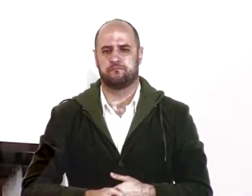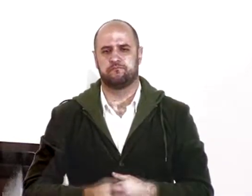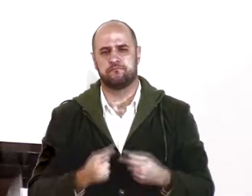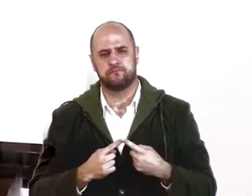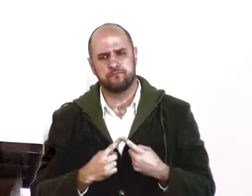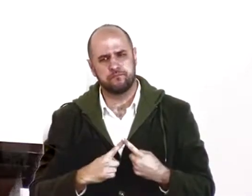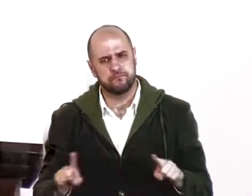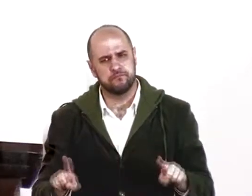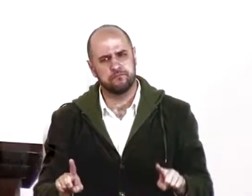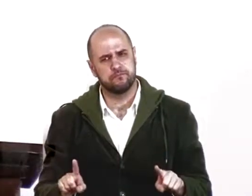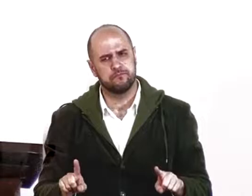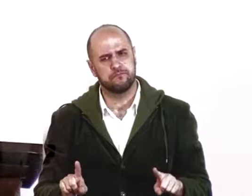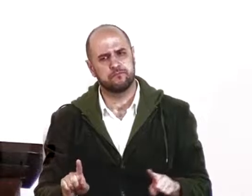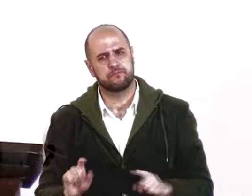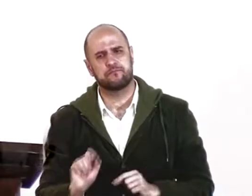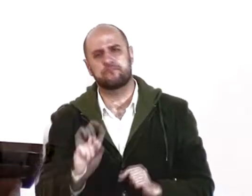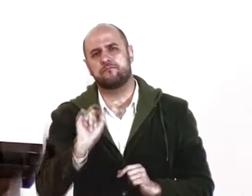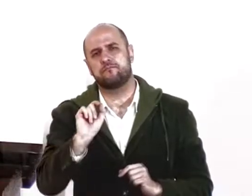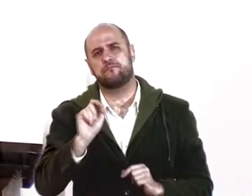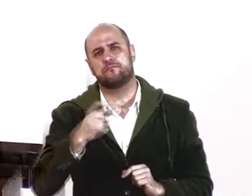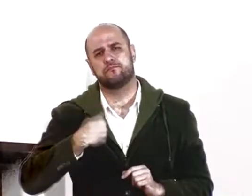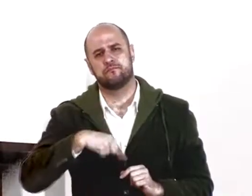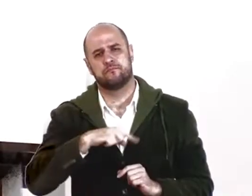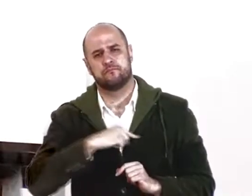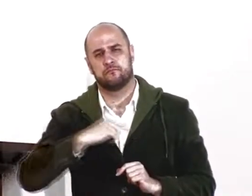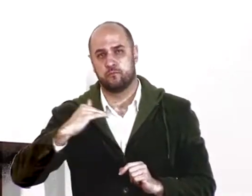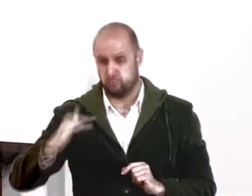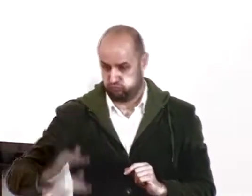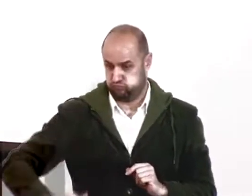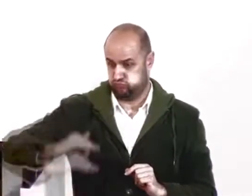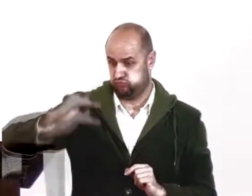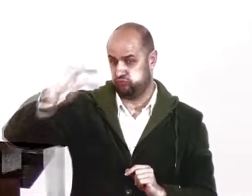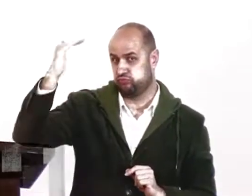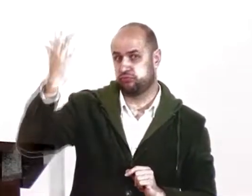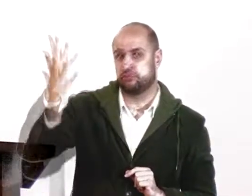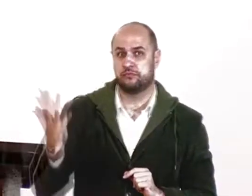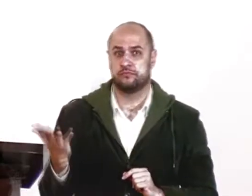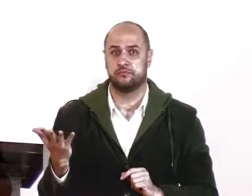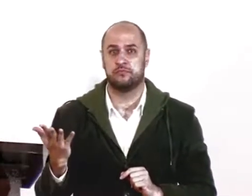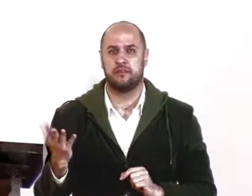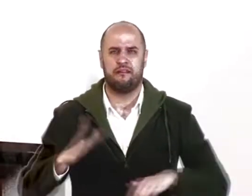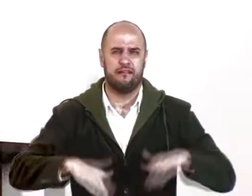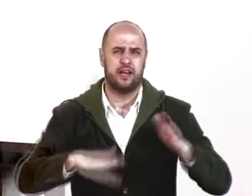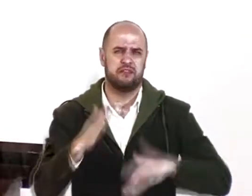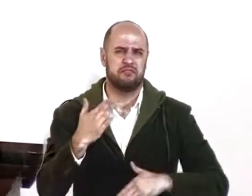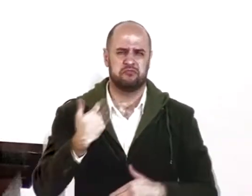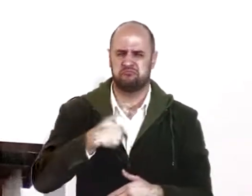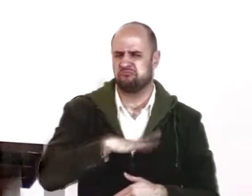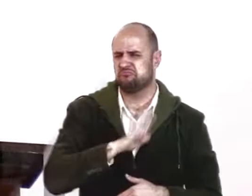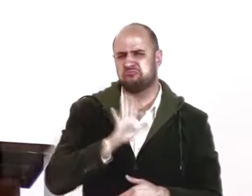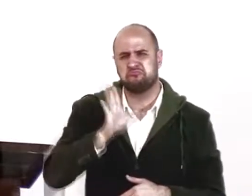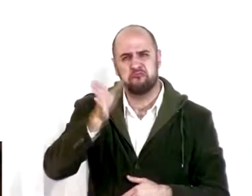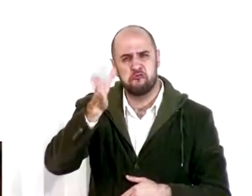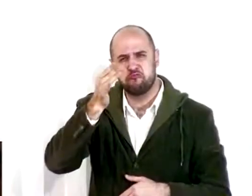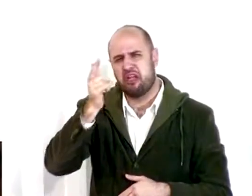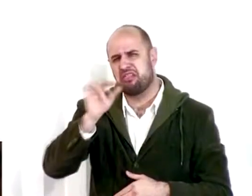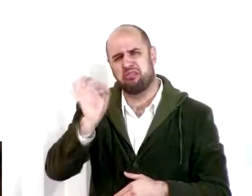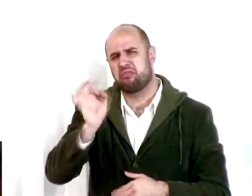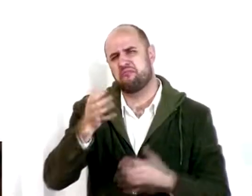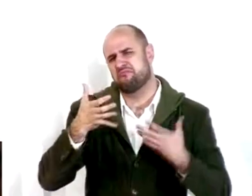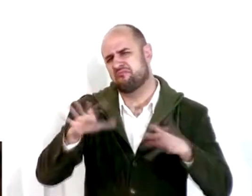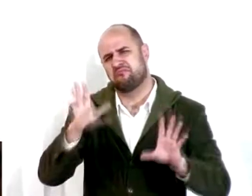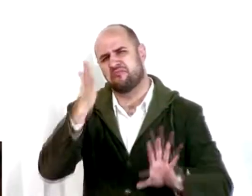Mas o fato é que crescemos e muitos de nós tornam-se desinteressados a respeito das coisas de